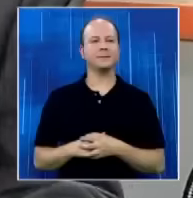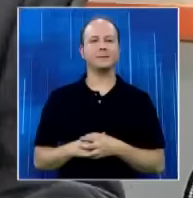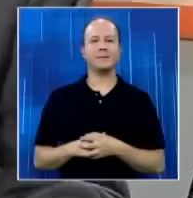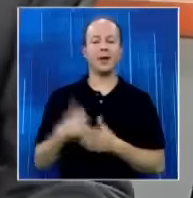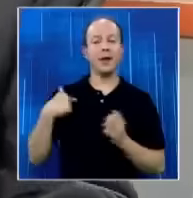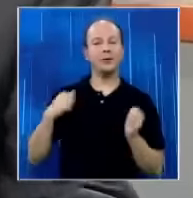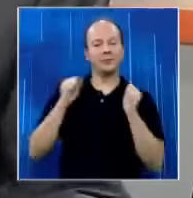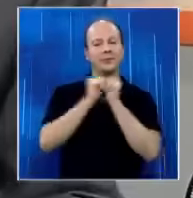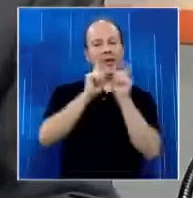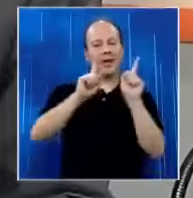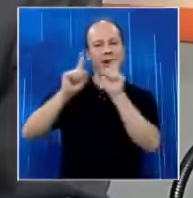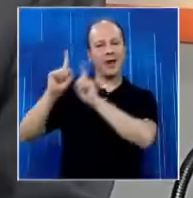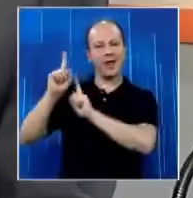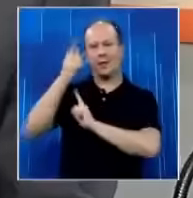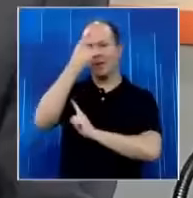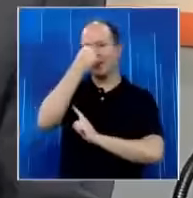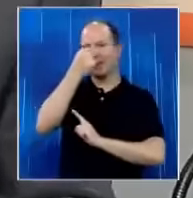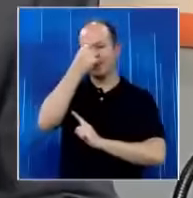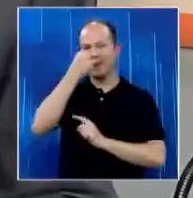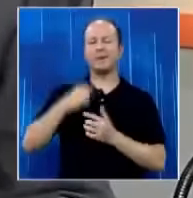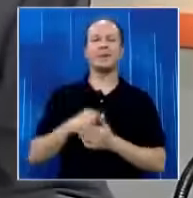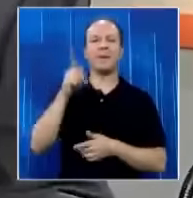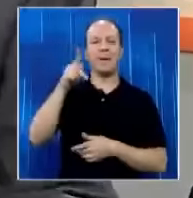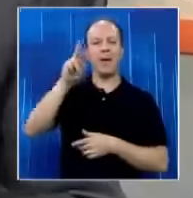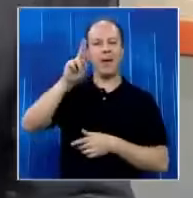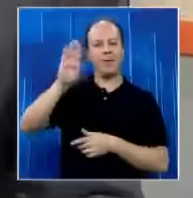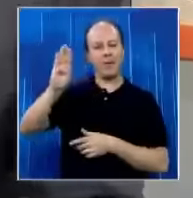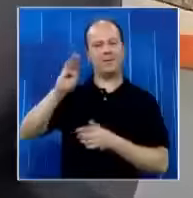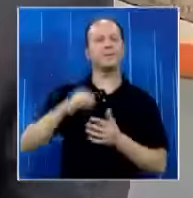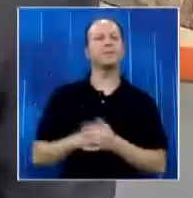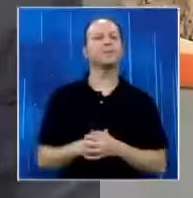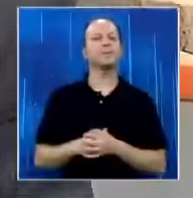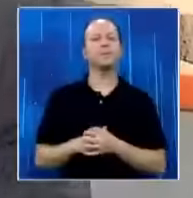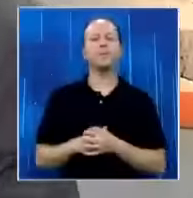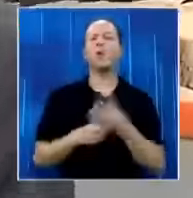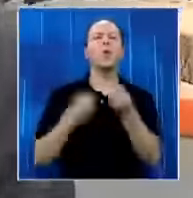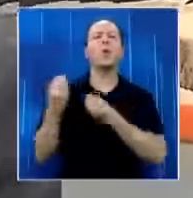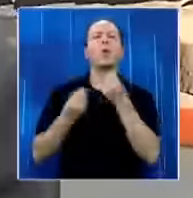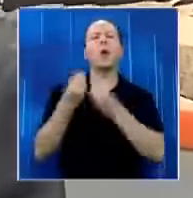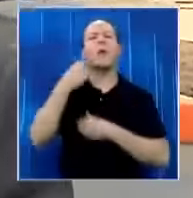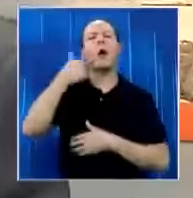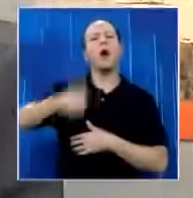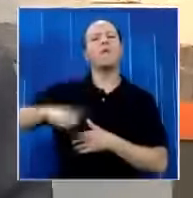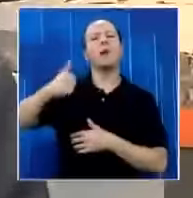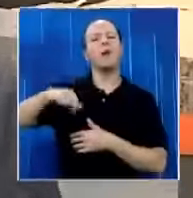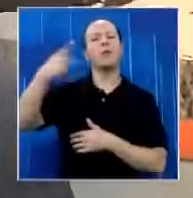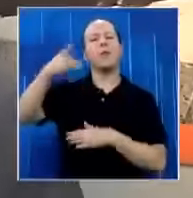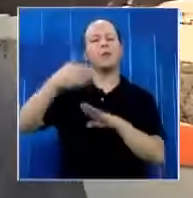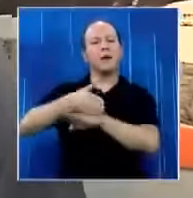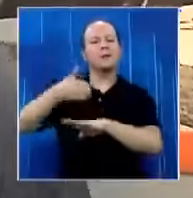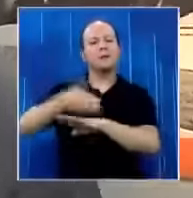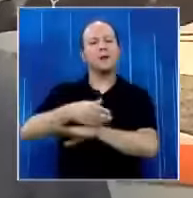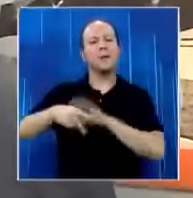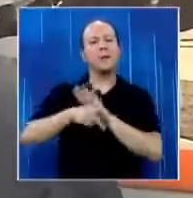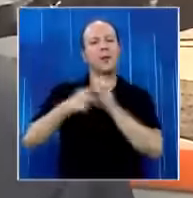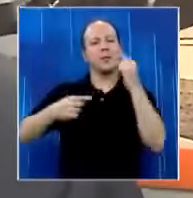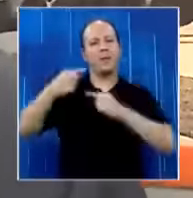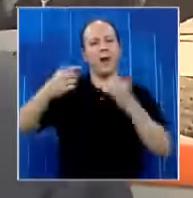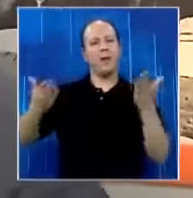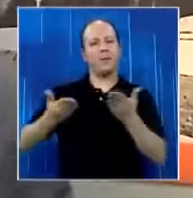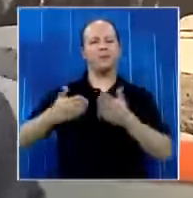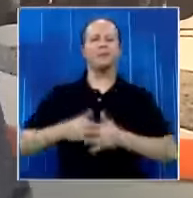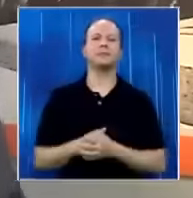Olha, estou aqui ao lado do candidato Celso Russomanno, do PRB. Candidato, como é que o senhor avalia a sua participação no debate de